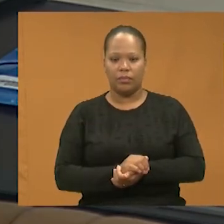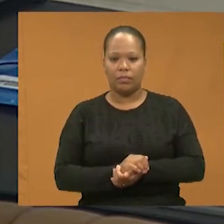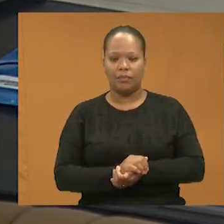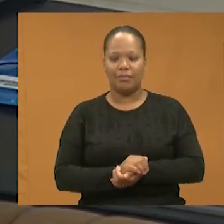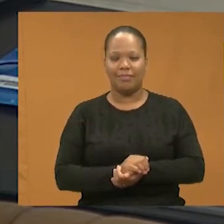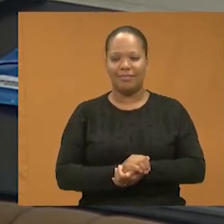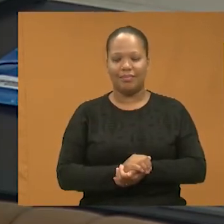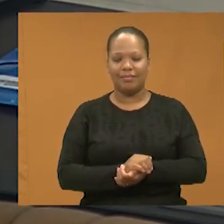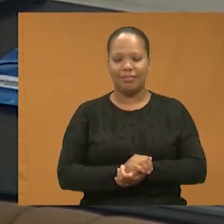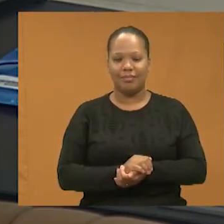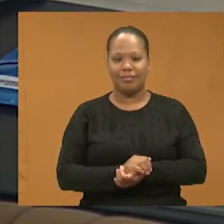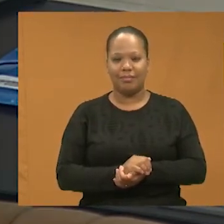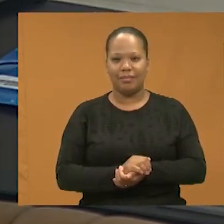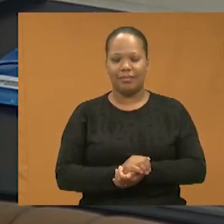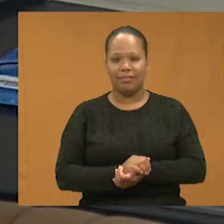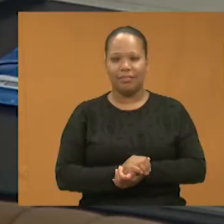bom.